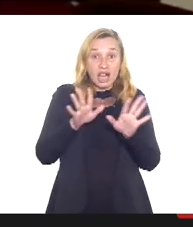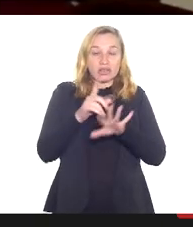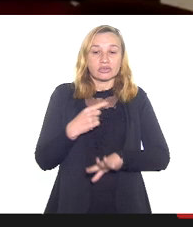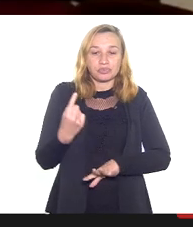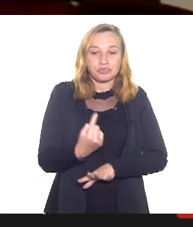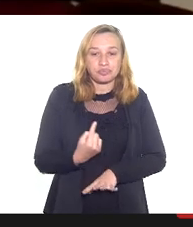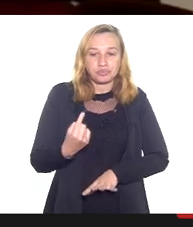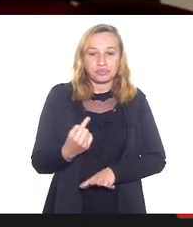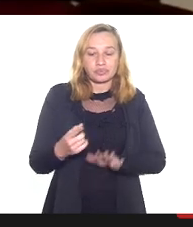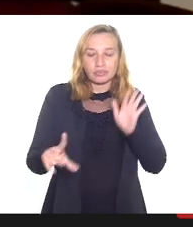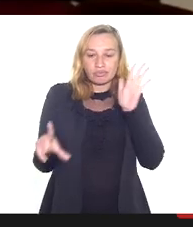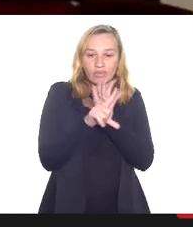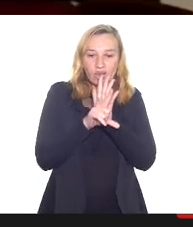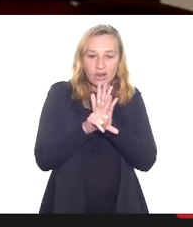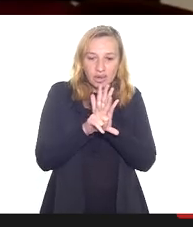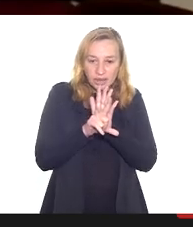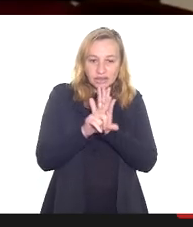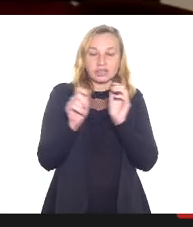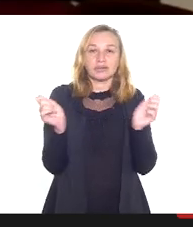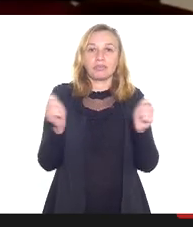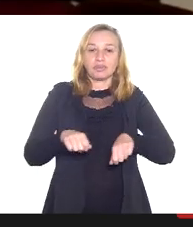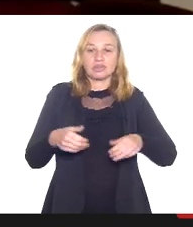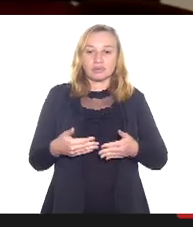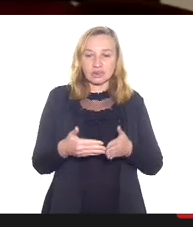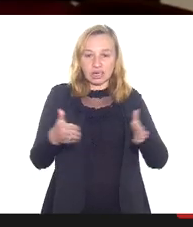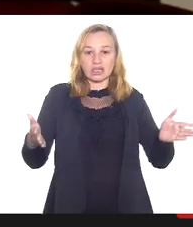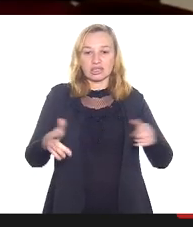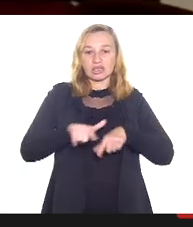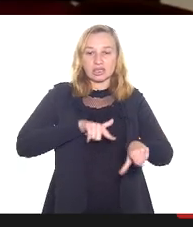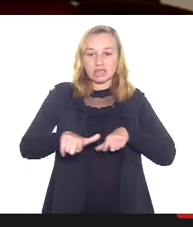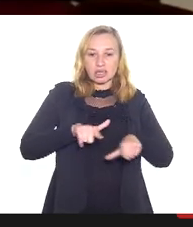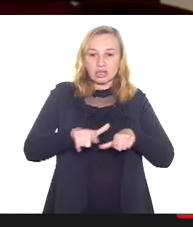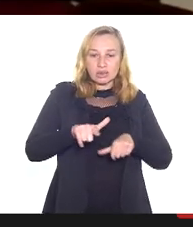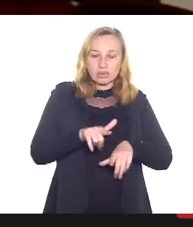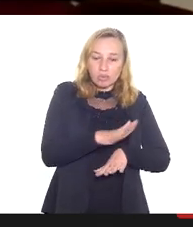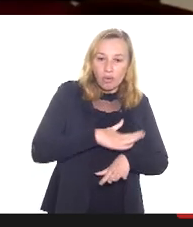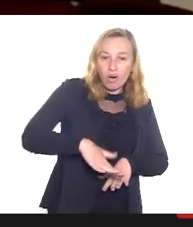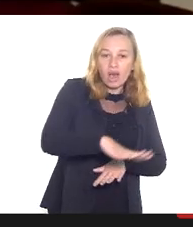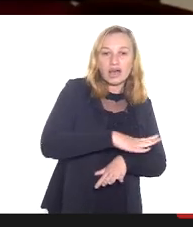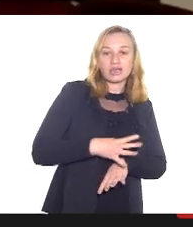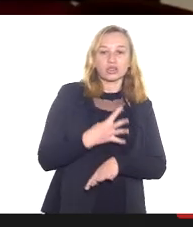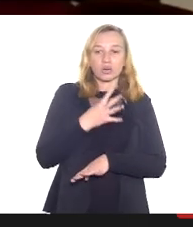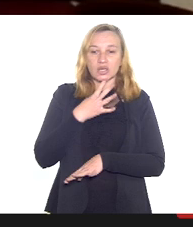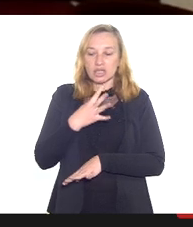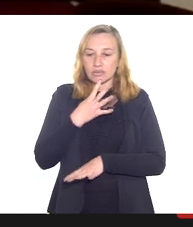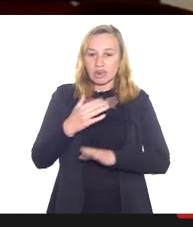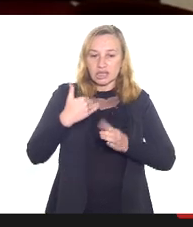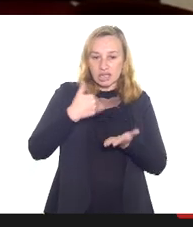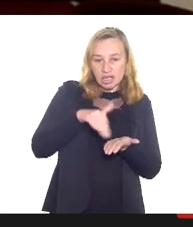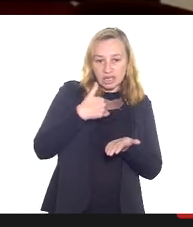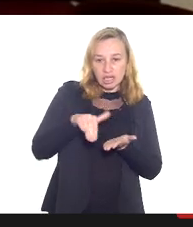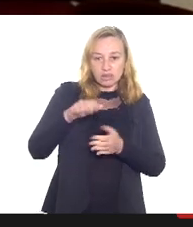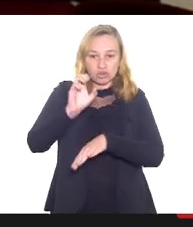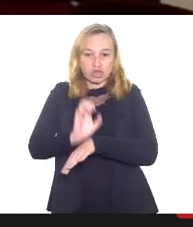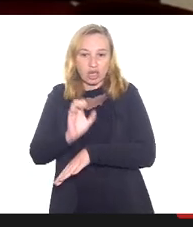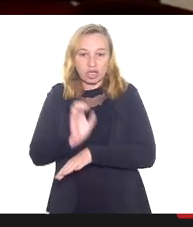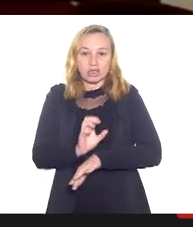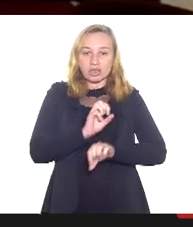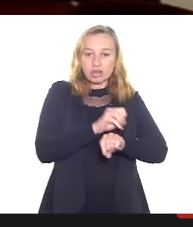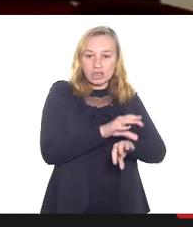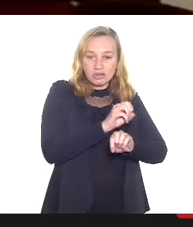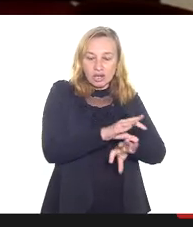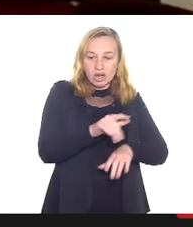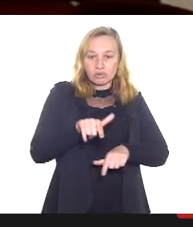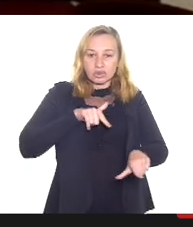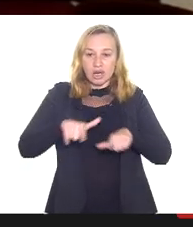a legislação, ela abre essa possibilidade de trabalho por área de conhecimento. A Secretaria de Estado de Educação fará um trabalho